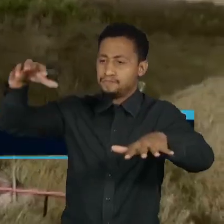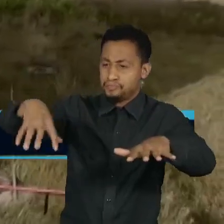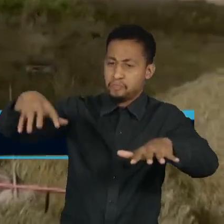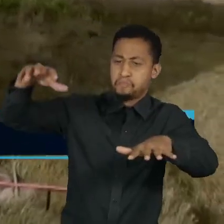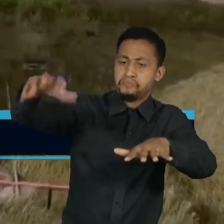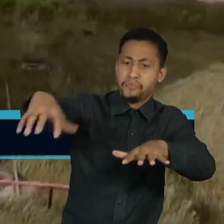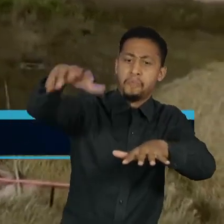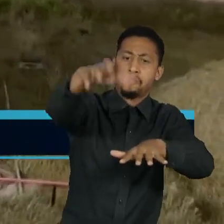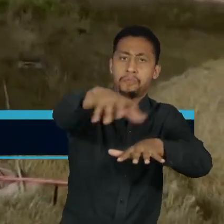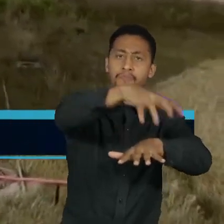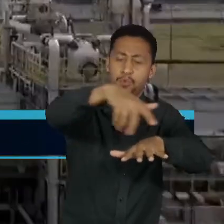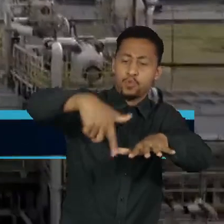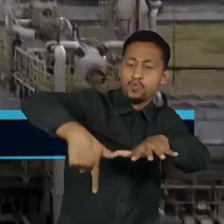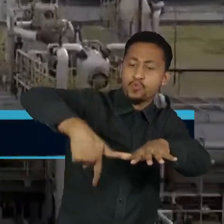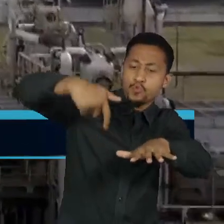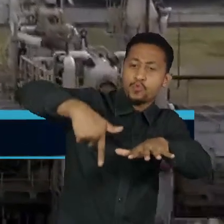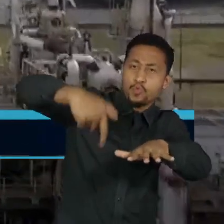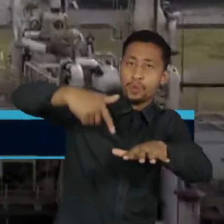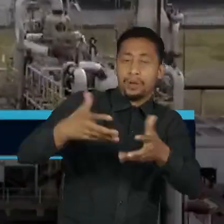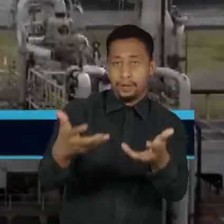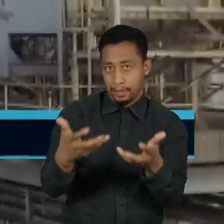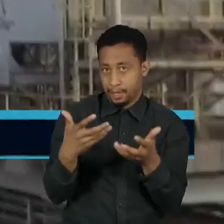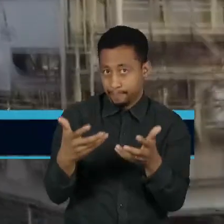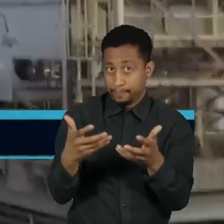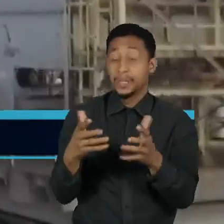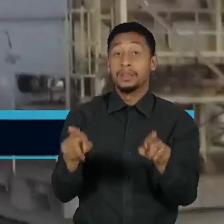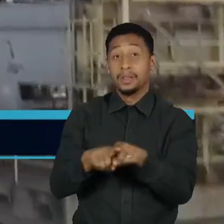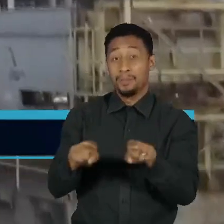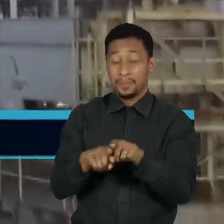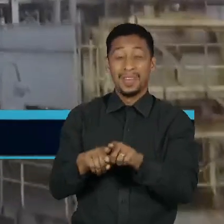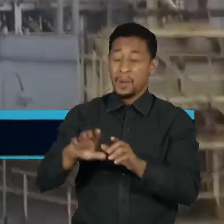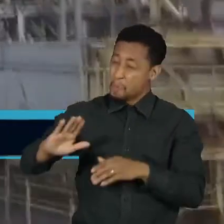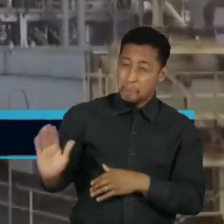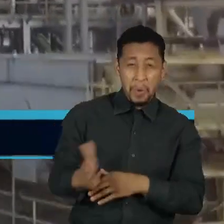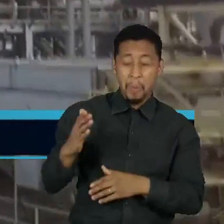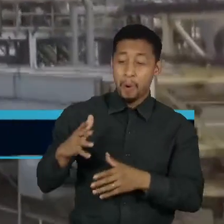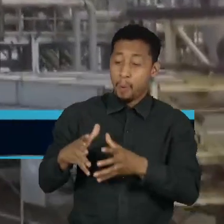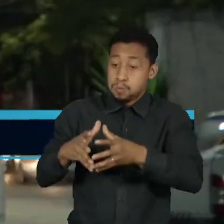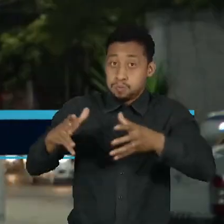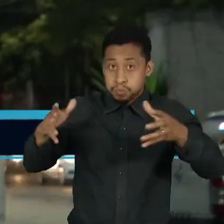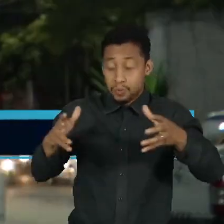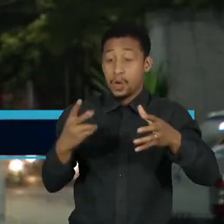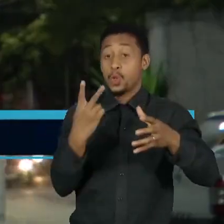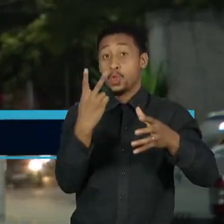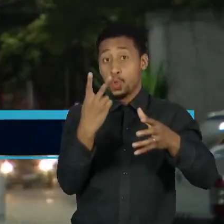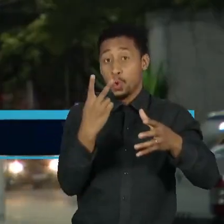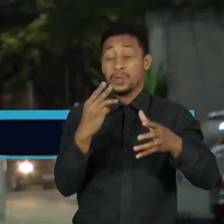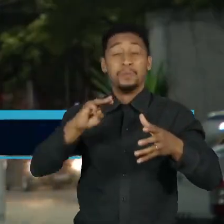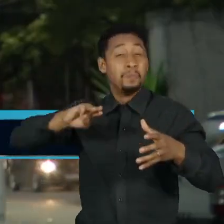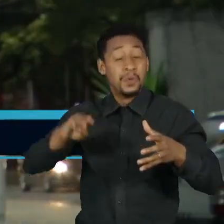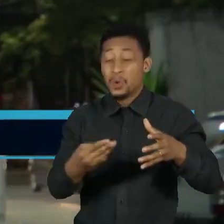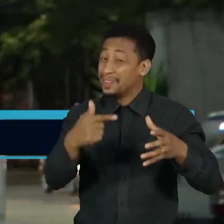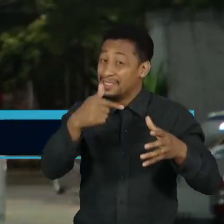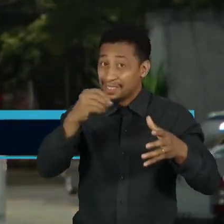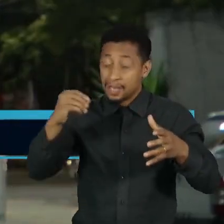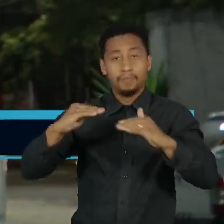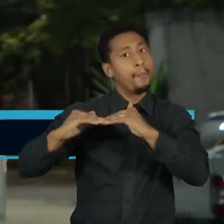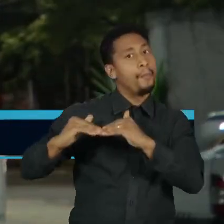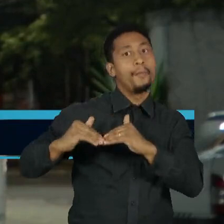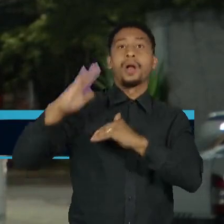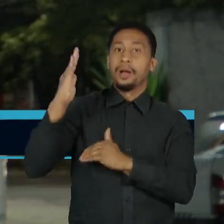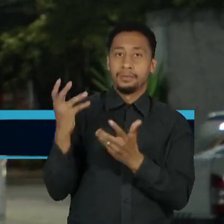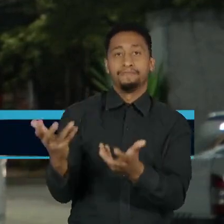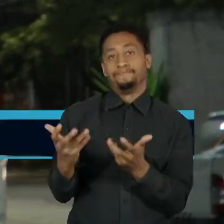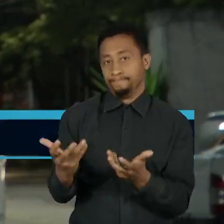de 3 milhões de barris de óleo e gás por dia. Hoje, são 2 milhões e 700. Apesar dos valores superiores do novo